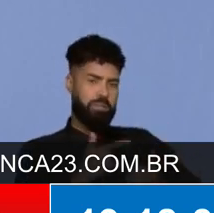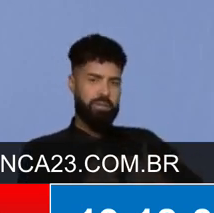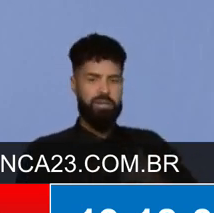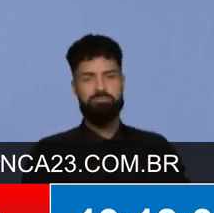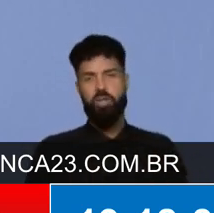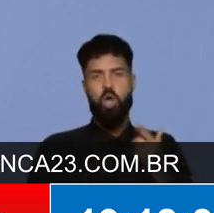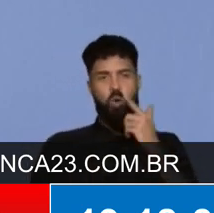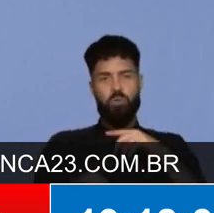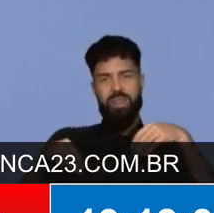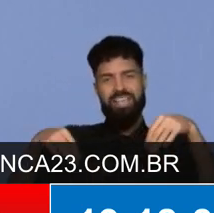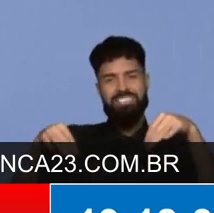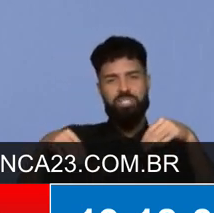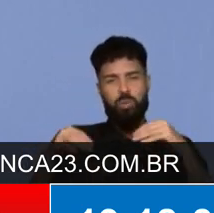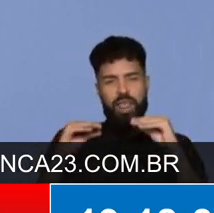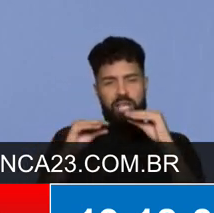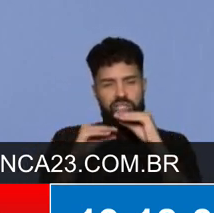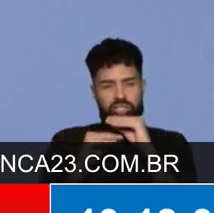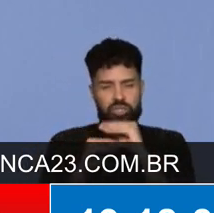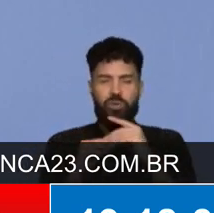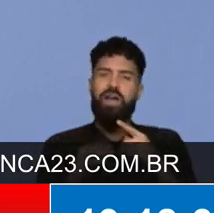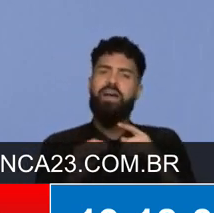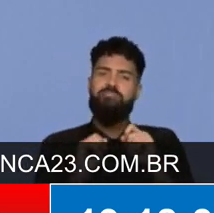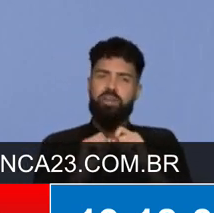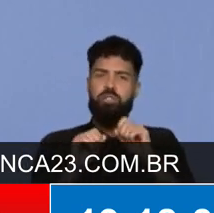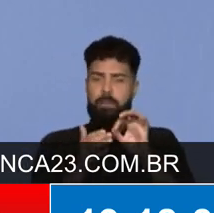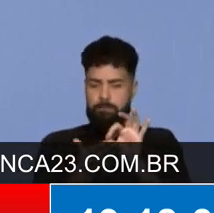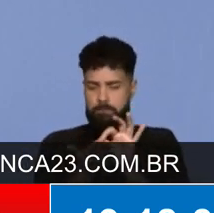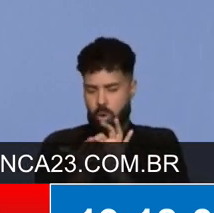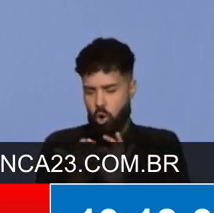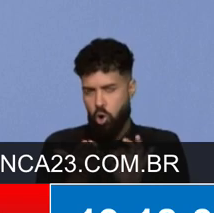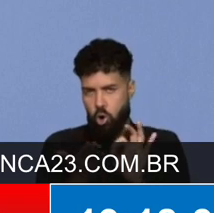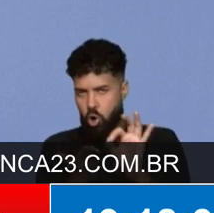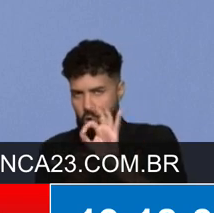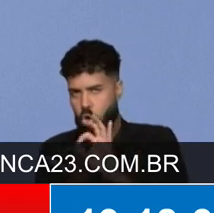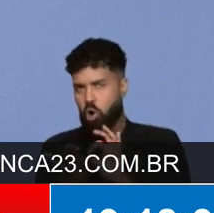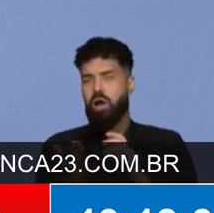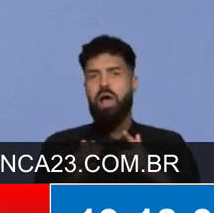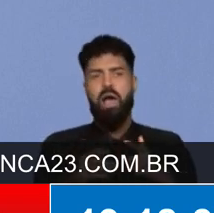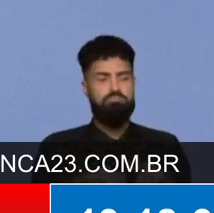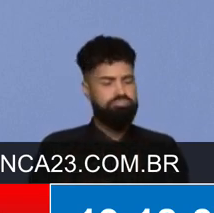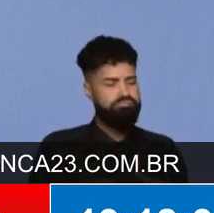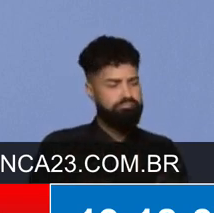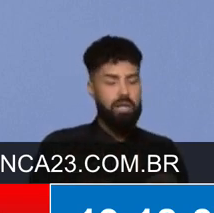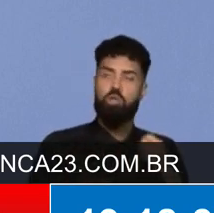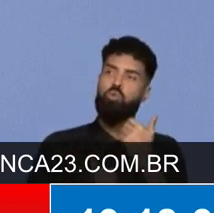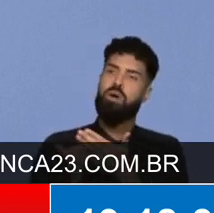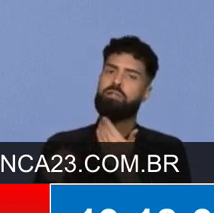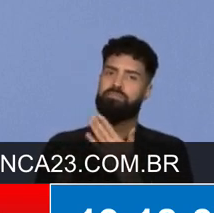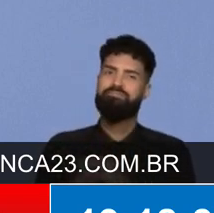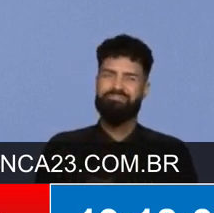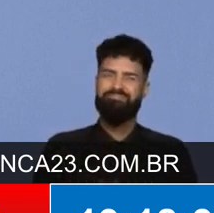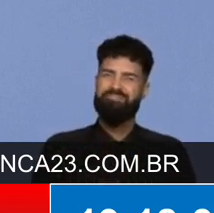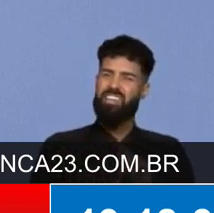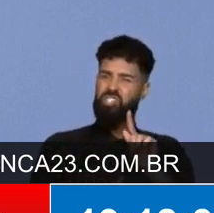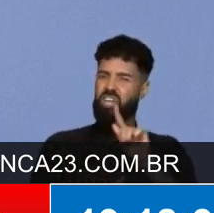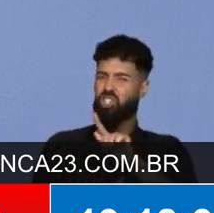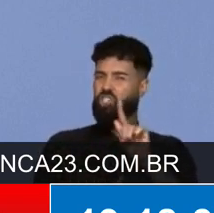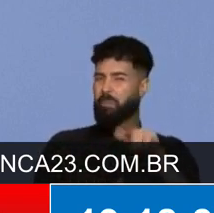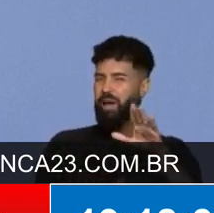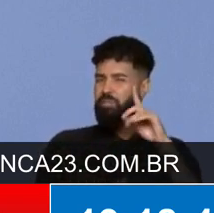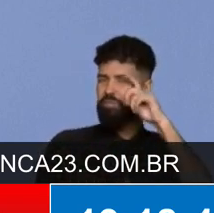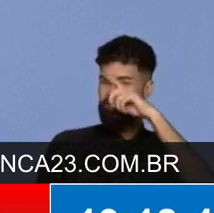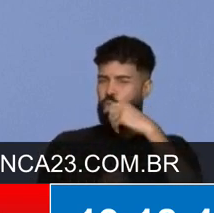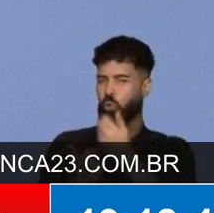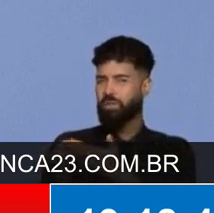quentinhos, fizeram moldes, costuraram e foram doando. A oferta de tamanhos maiores costuma ser menor no mercado. A escassez de roupas de